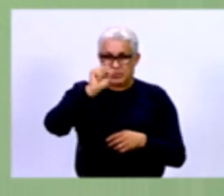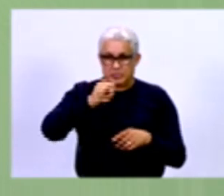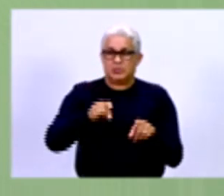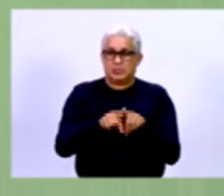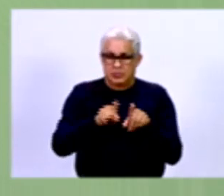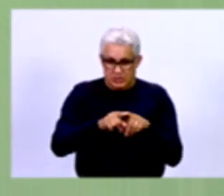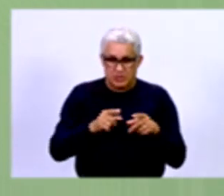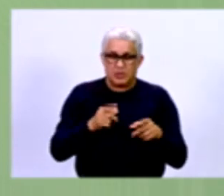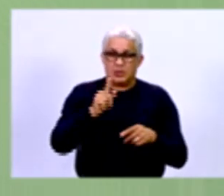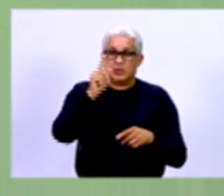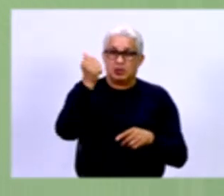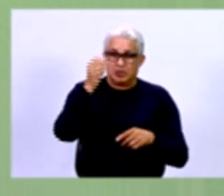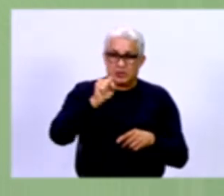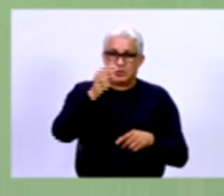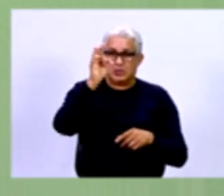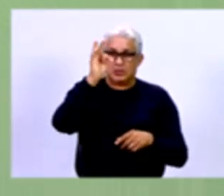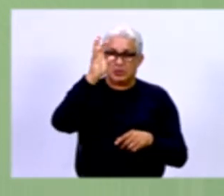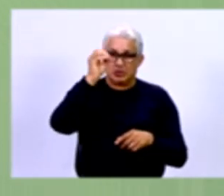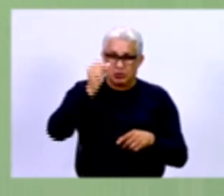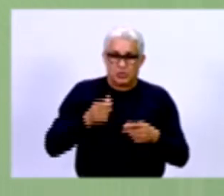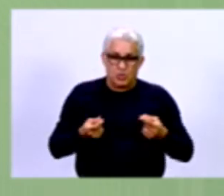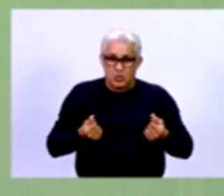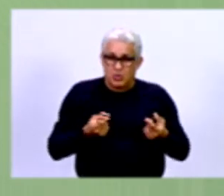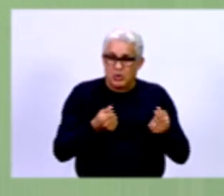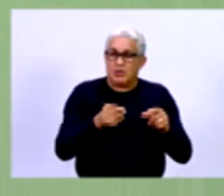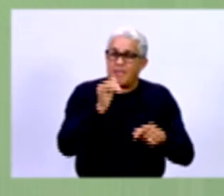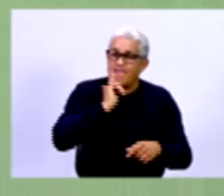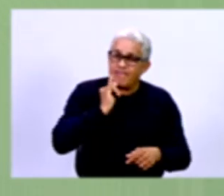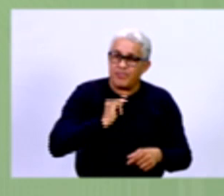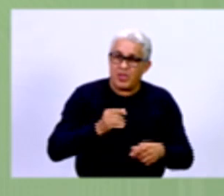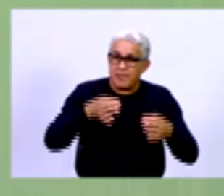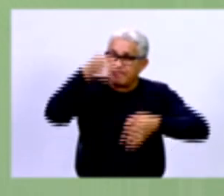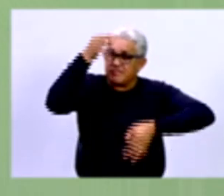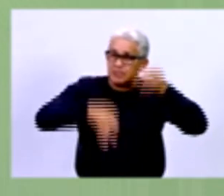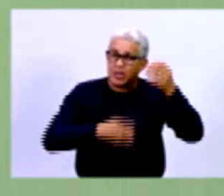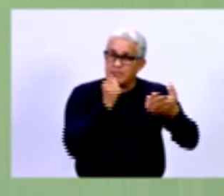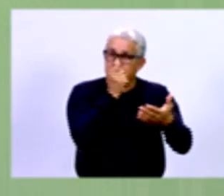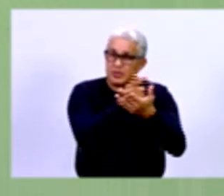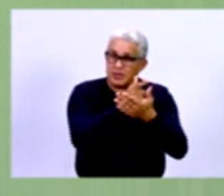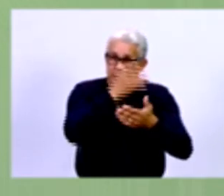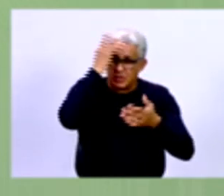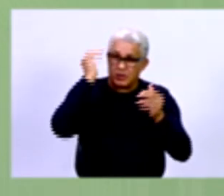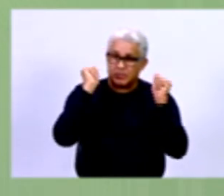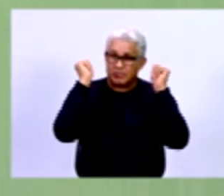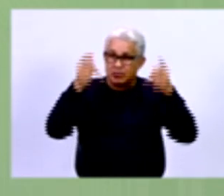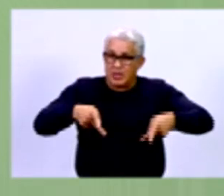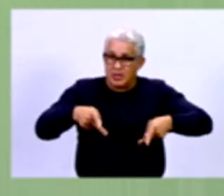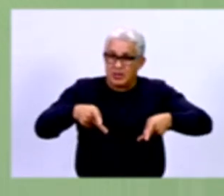outros tipos de gastos. Por exemplo, pagamentos de pensões aos aposentados,